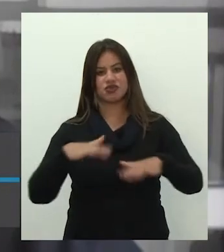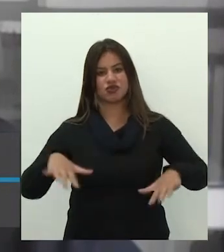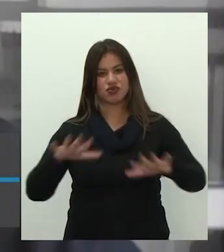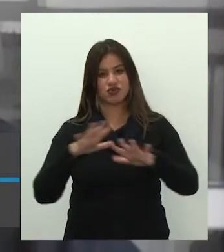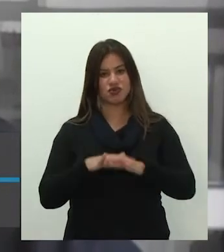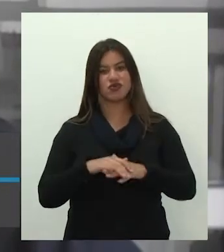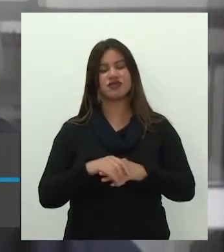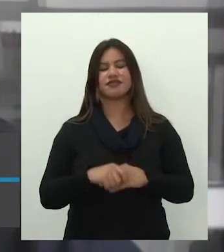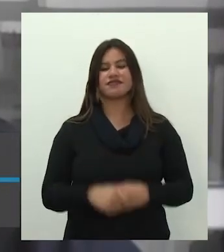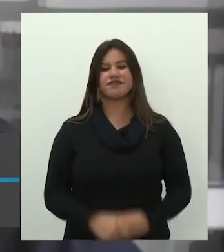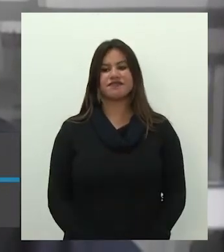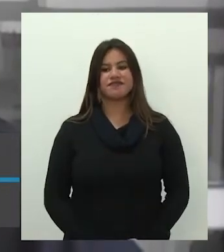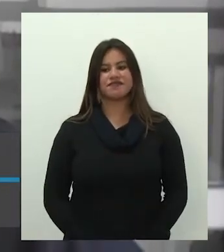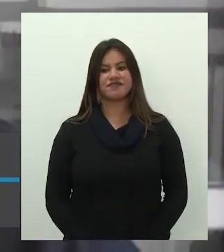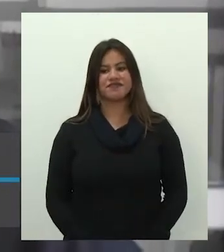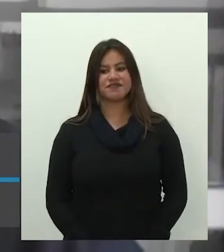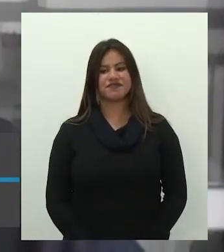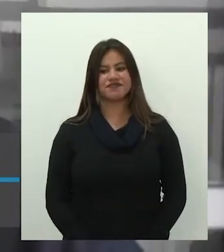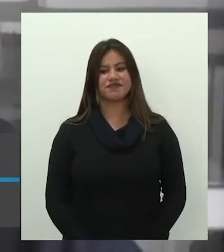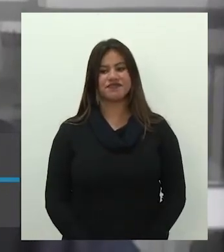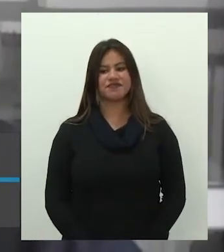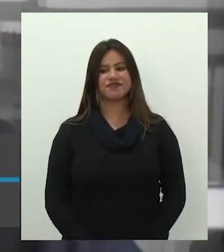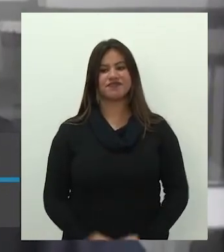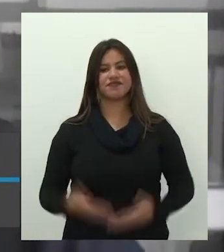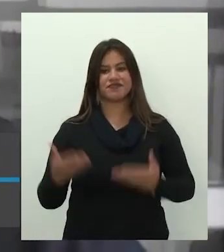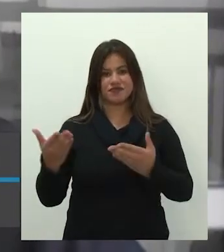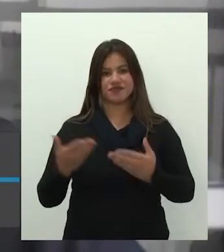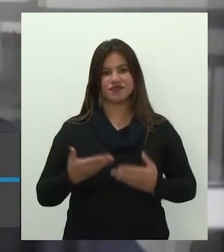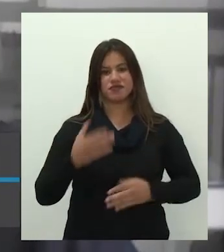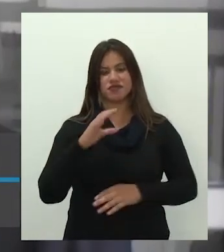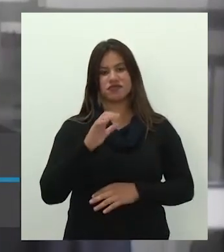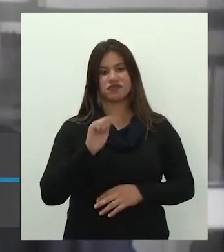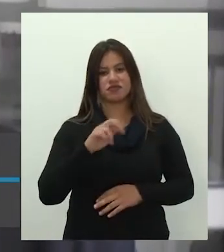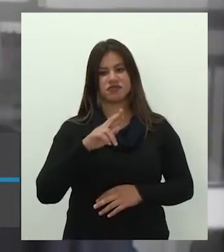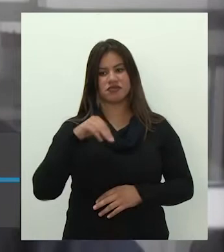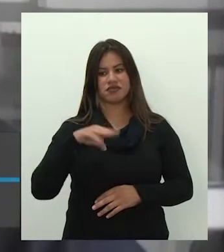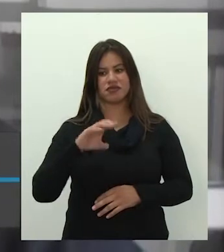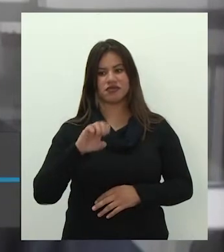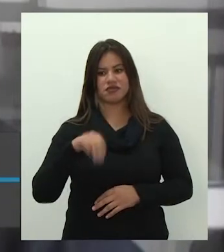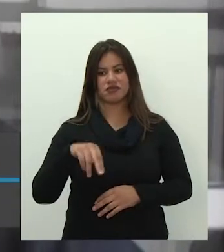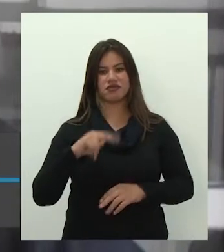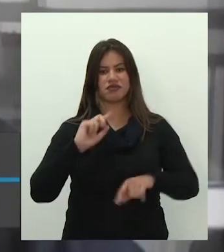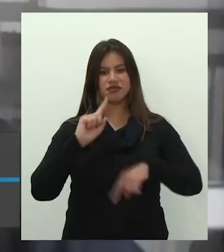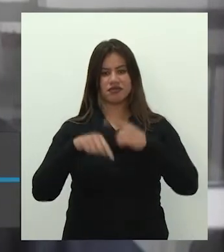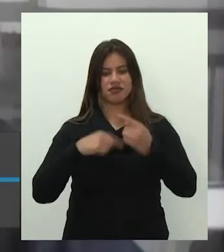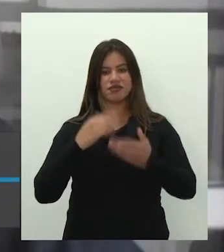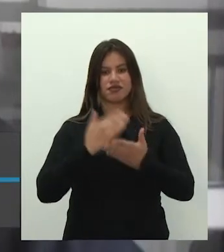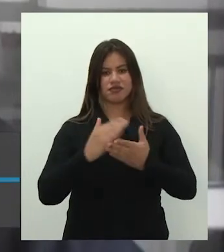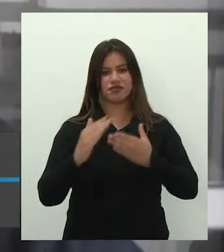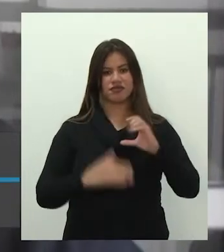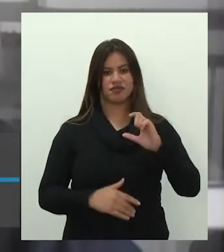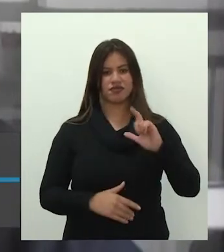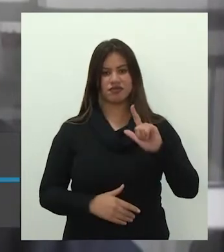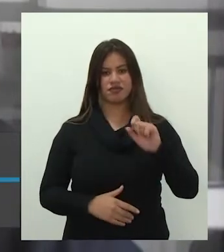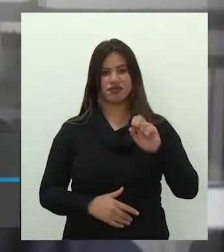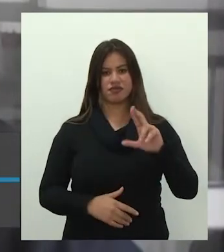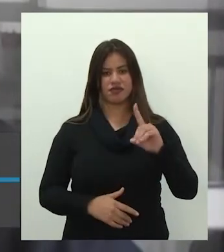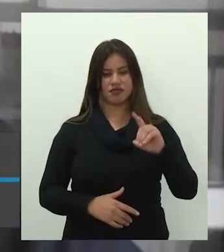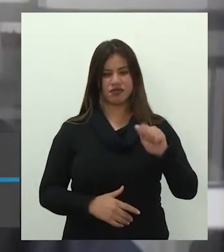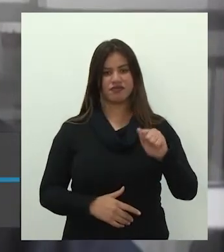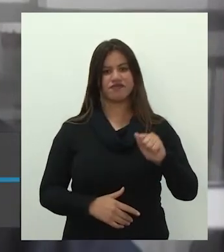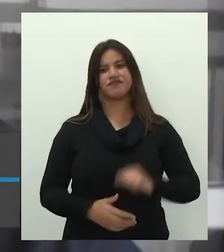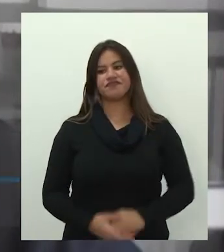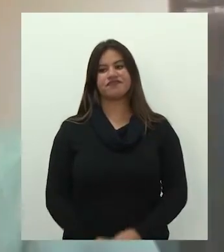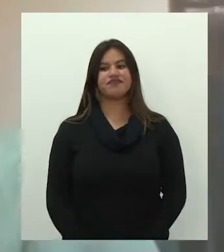a vocês também. Vou passar para a dona Carmen para que ela fale um pouquinho e, na sequência, a gente começa com a doutora Cláudia Fló.